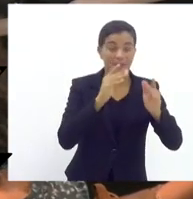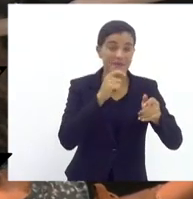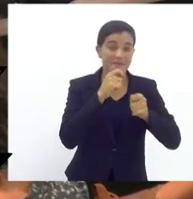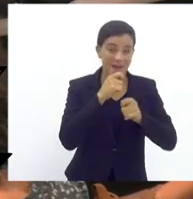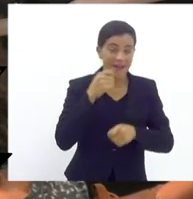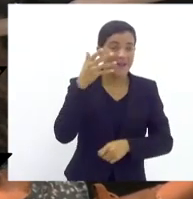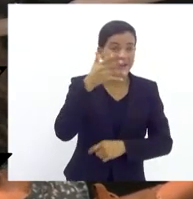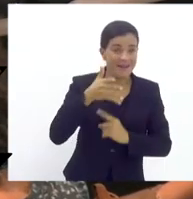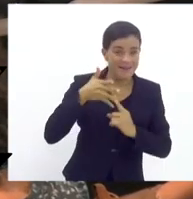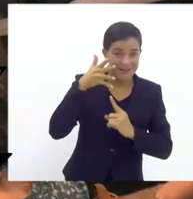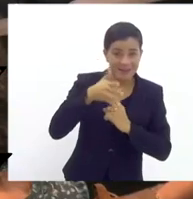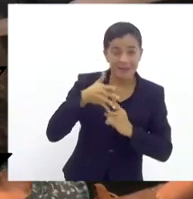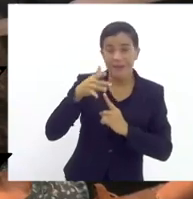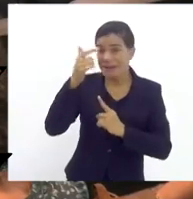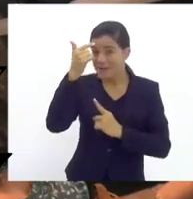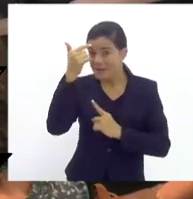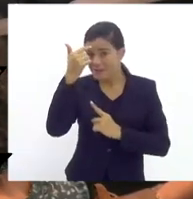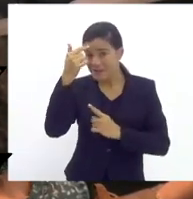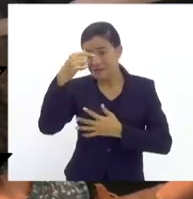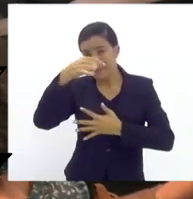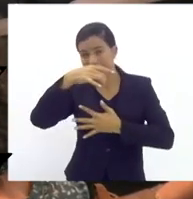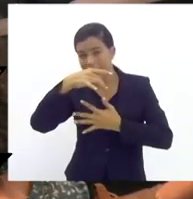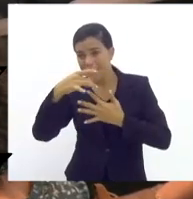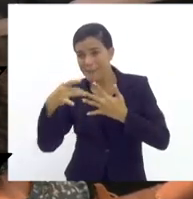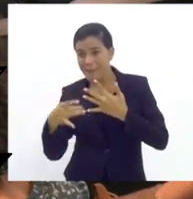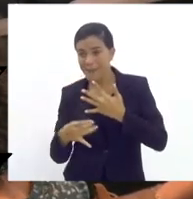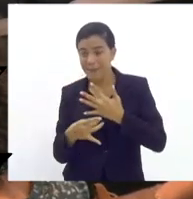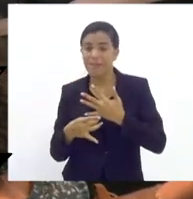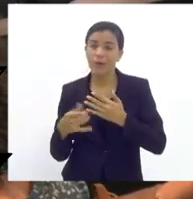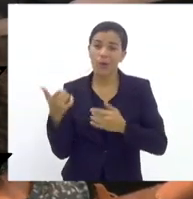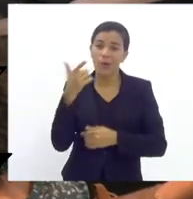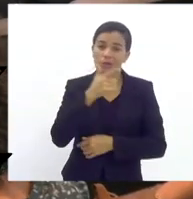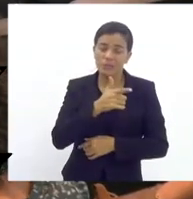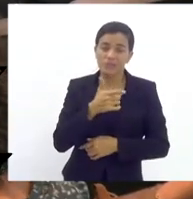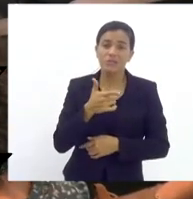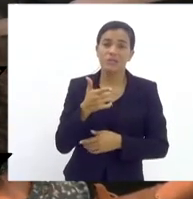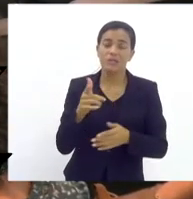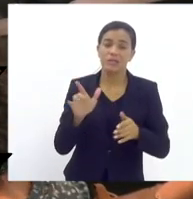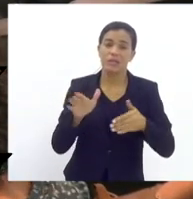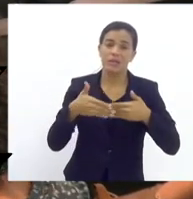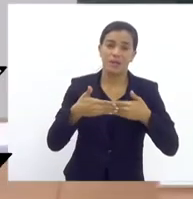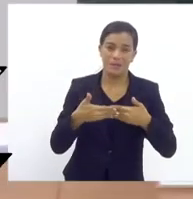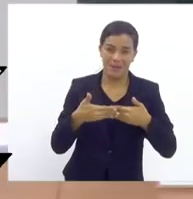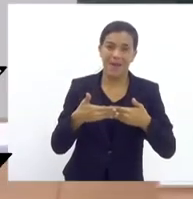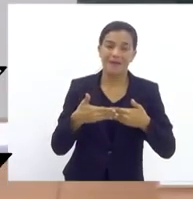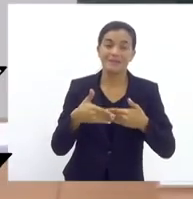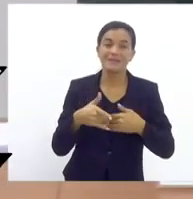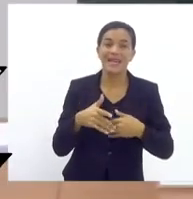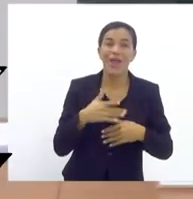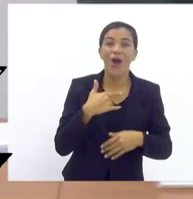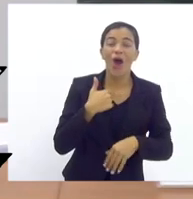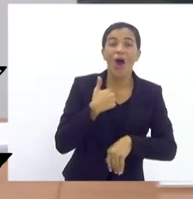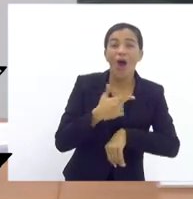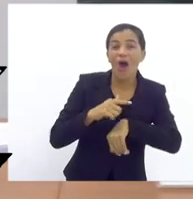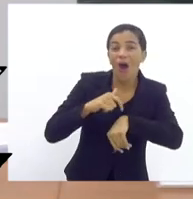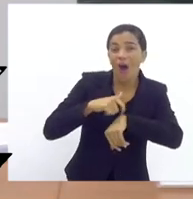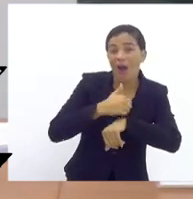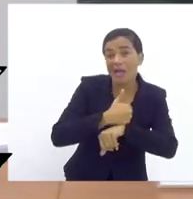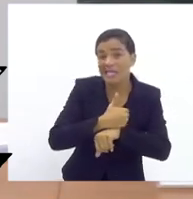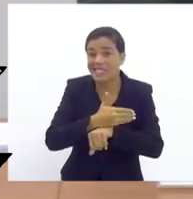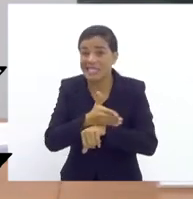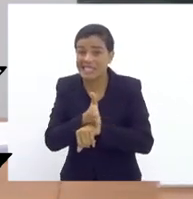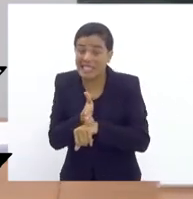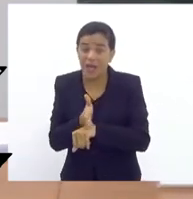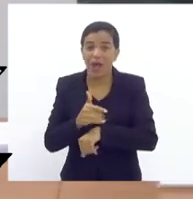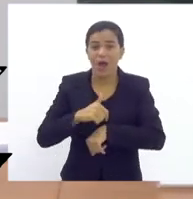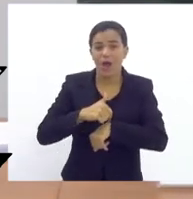garantir uma boa fala e pensar o todo da audiência ela conseguir terminar sem aquele estrangulamento terrível da hora do almoço